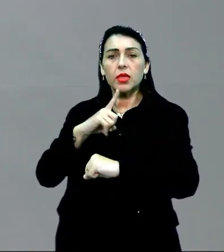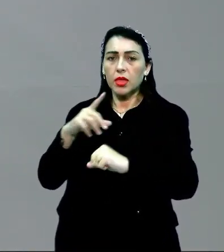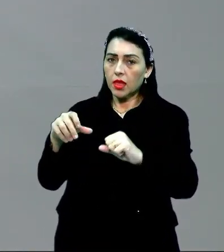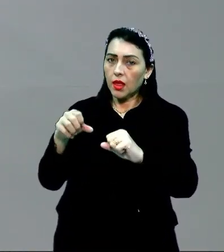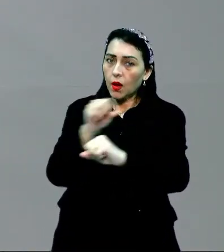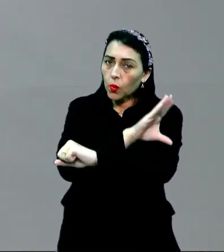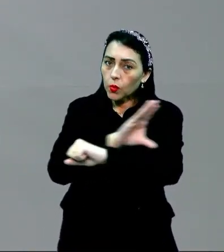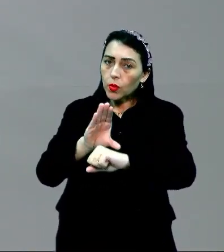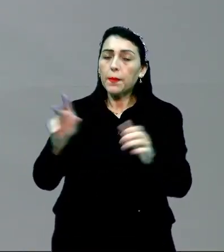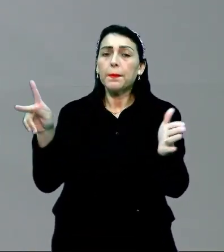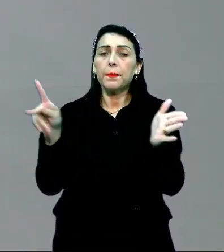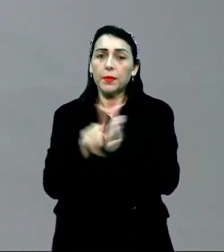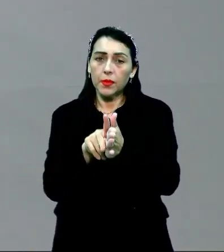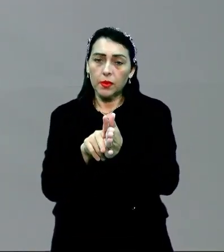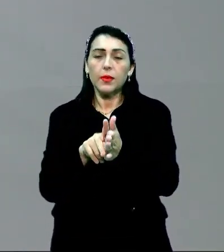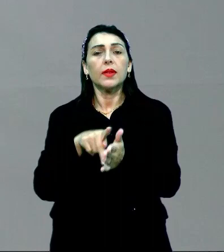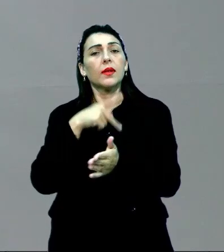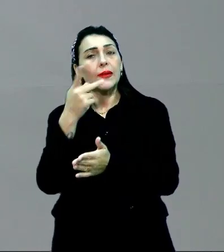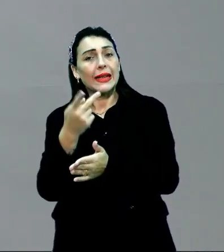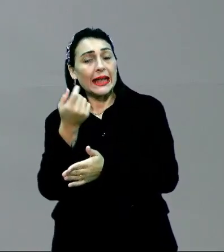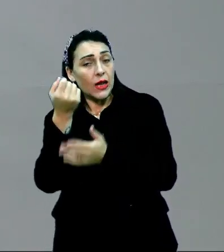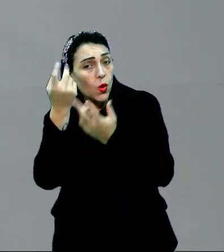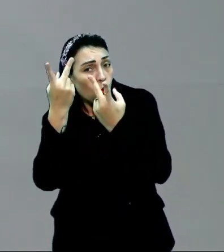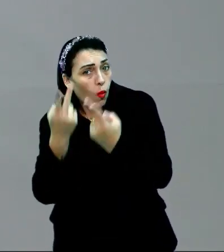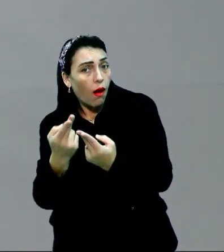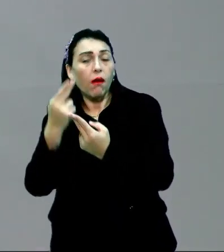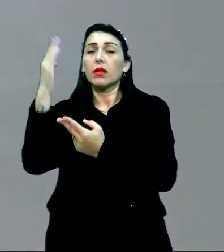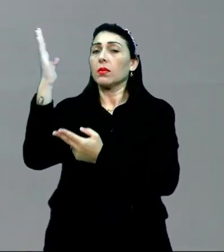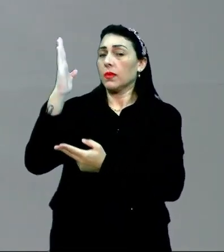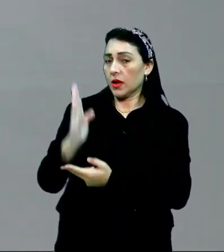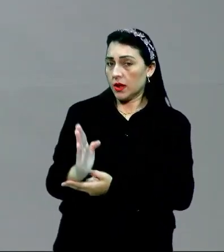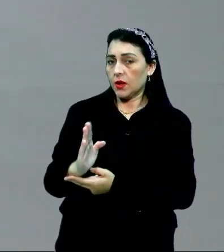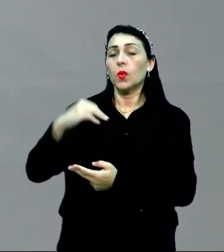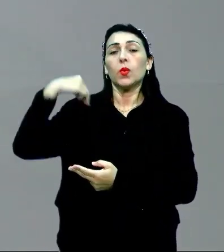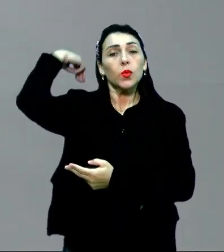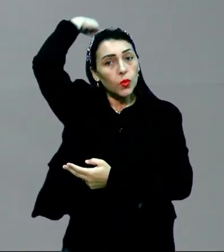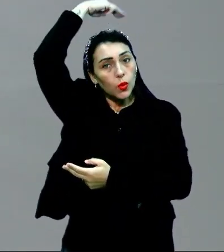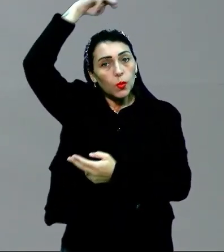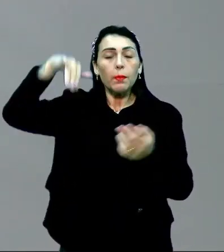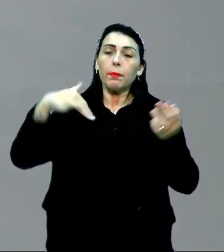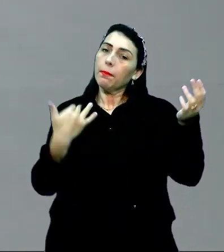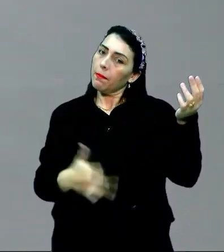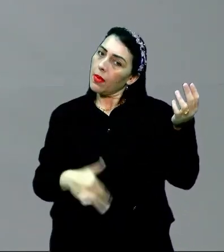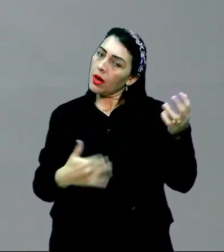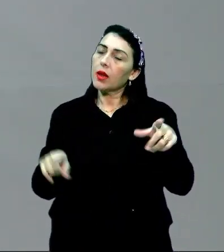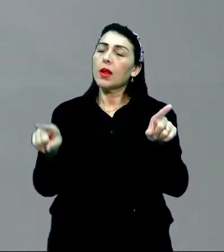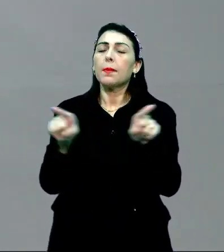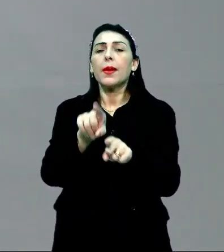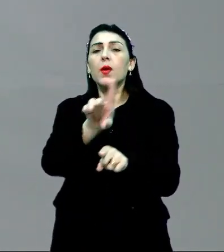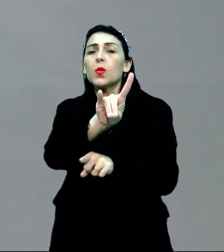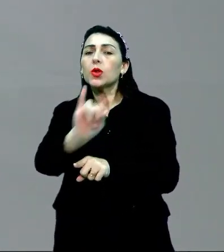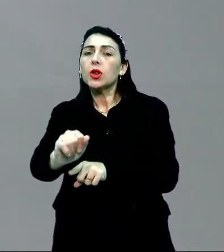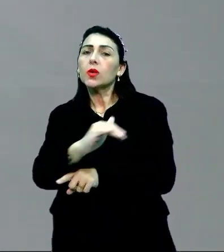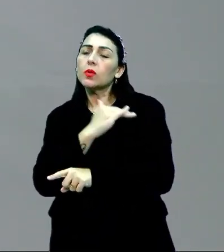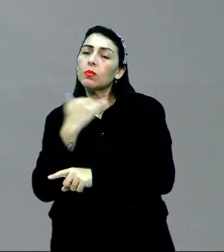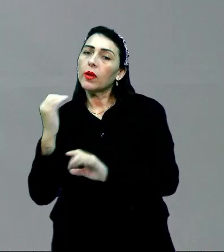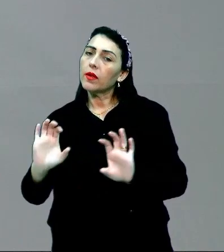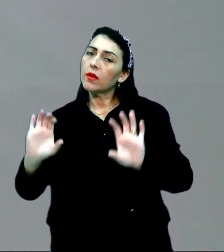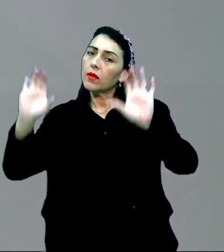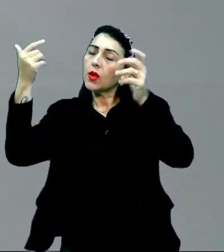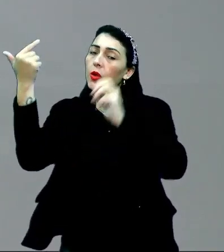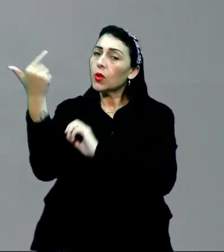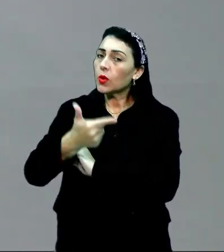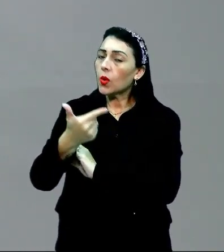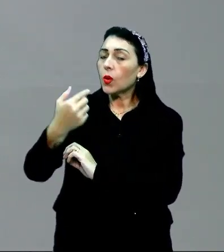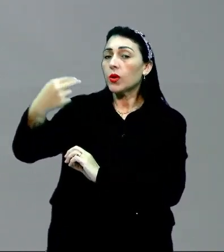sua cultura então ele tá dizendo assim como no Brasil né no México também o dia motos né celebrado no dia 2